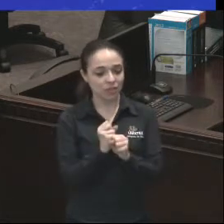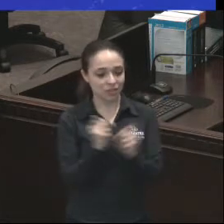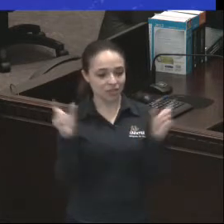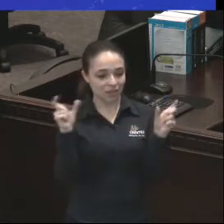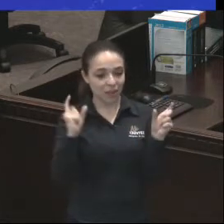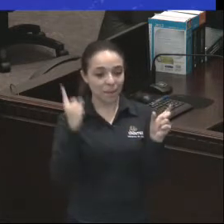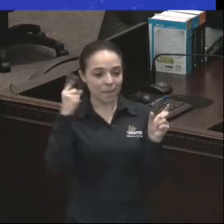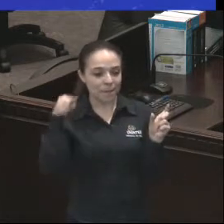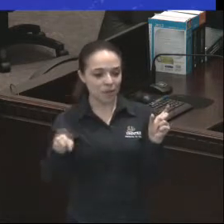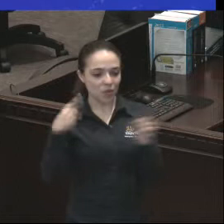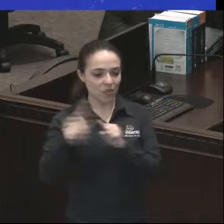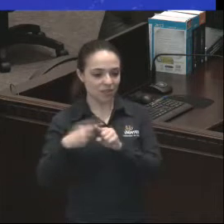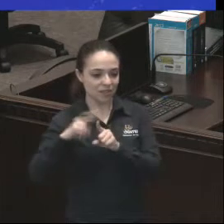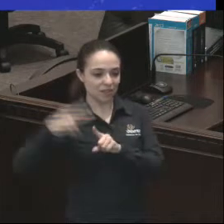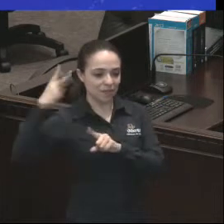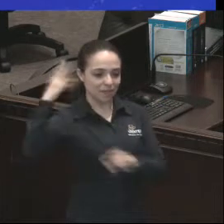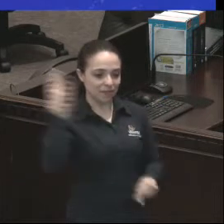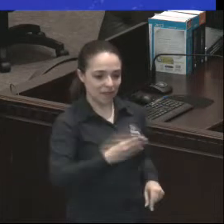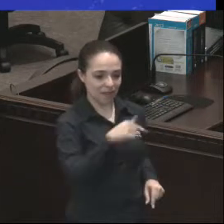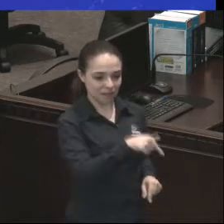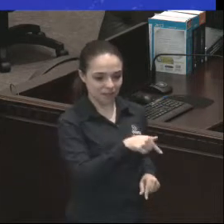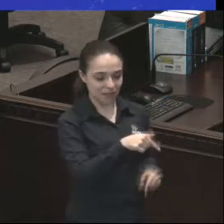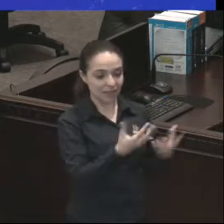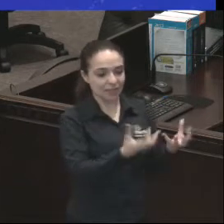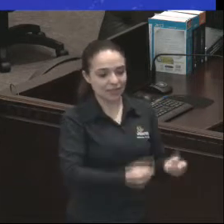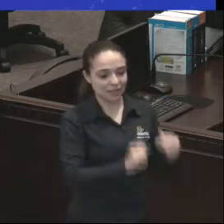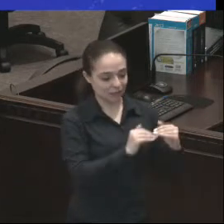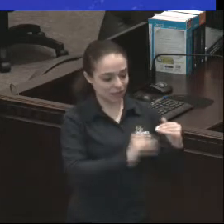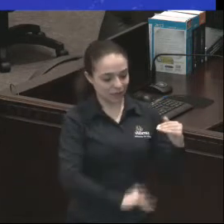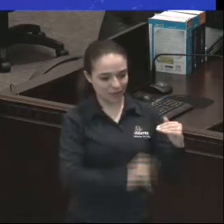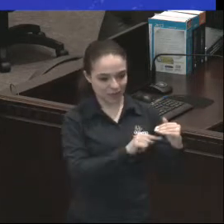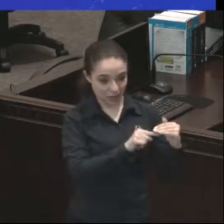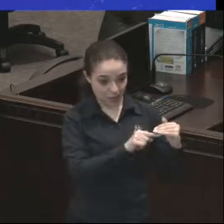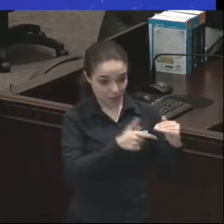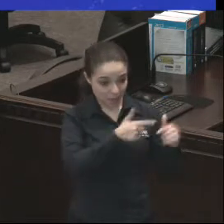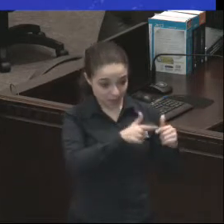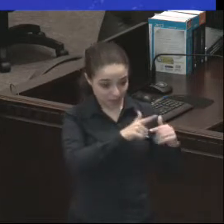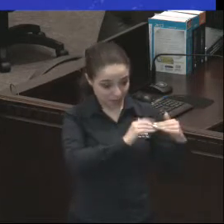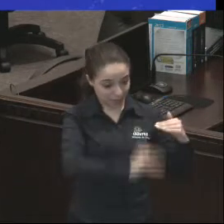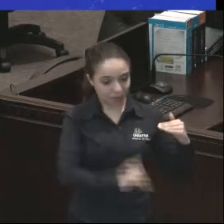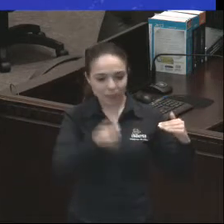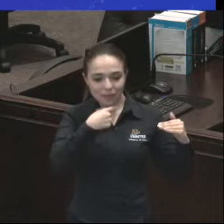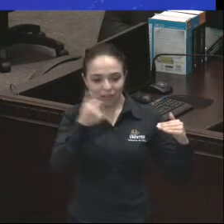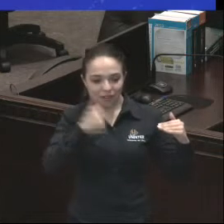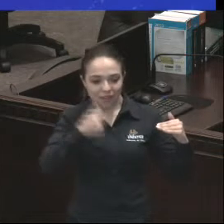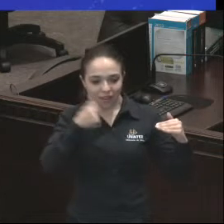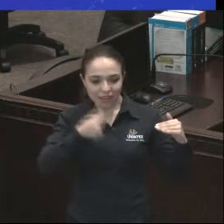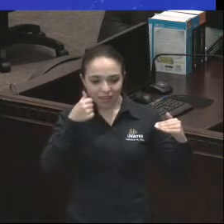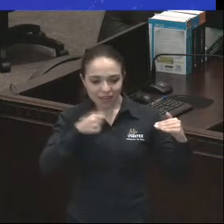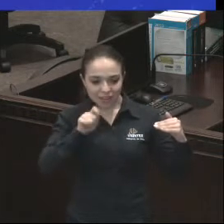1000 vezes. Tem no rio 1000 vezes mais hormônios sexuais do